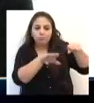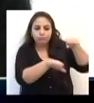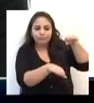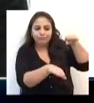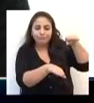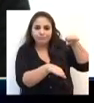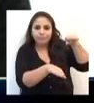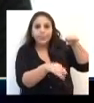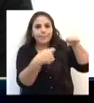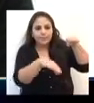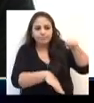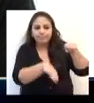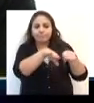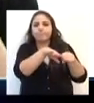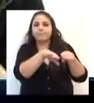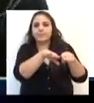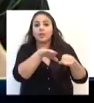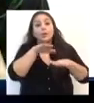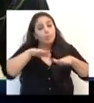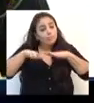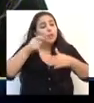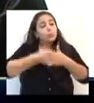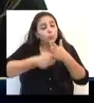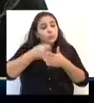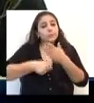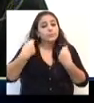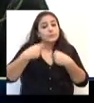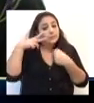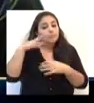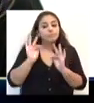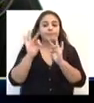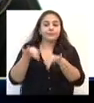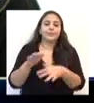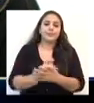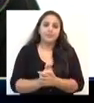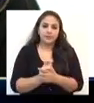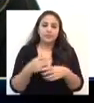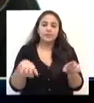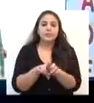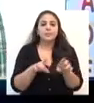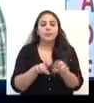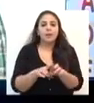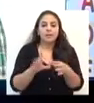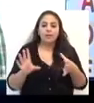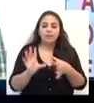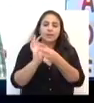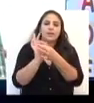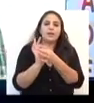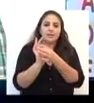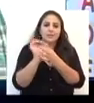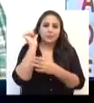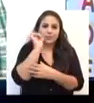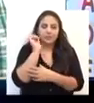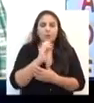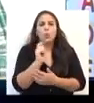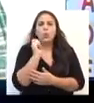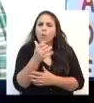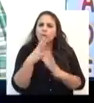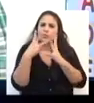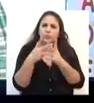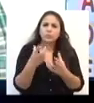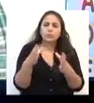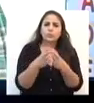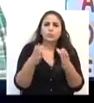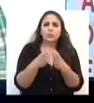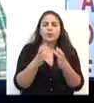luta totalmente do movimento feminista que está ligado também ao movimento de mulheres trabalhadoras. A maior parte das atividades